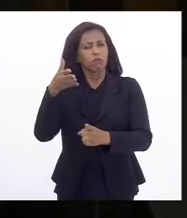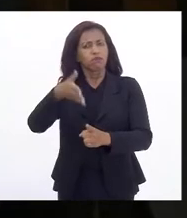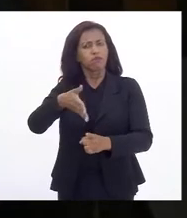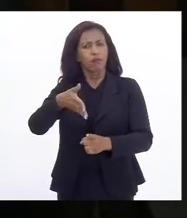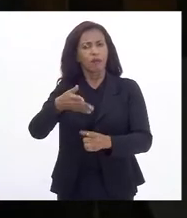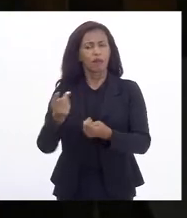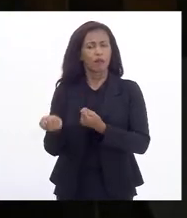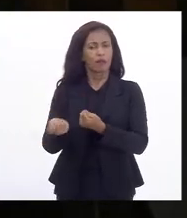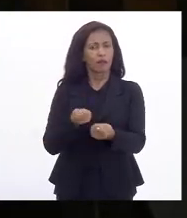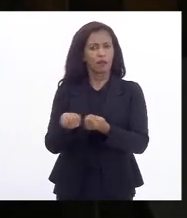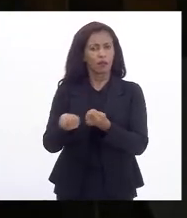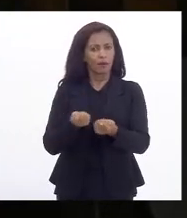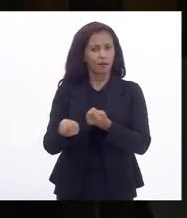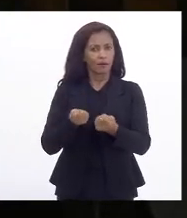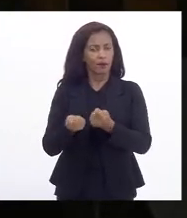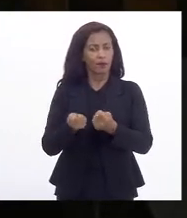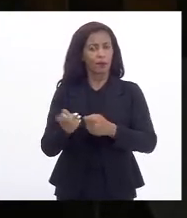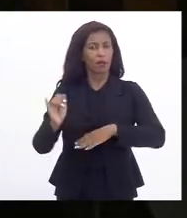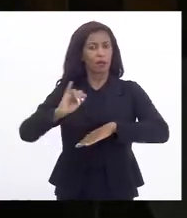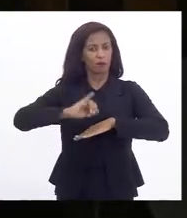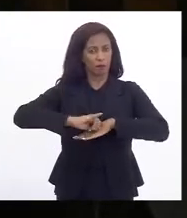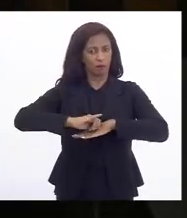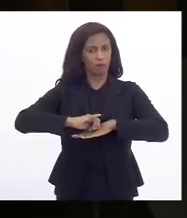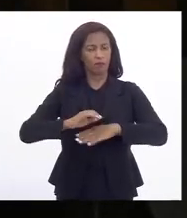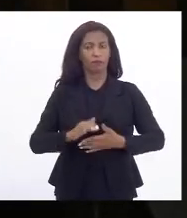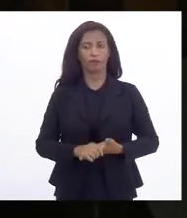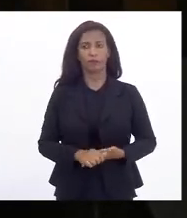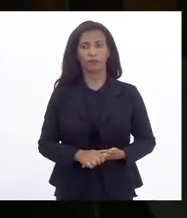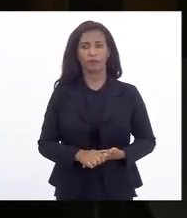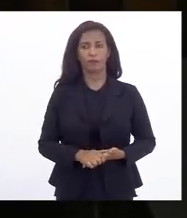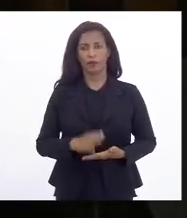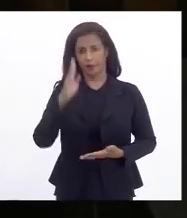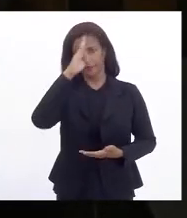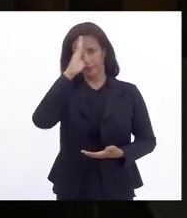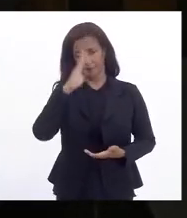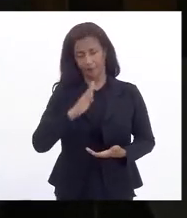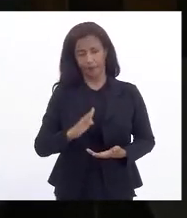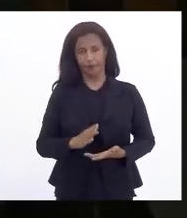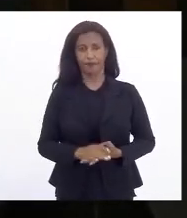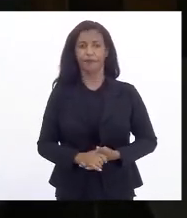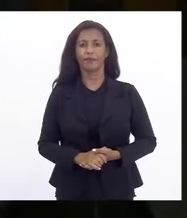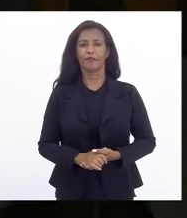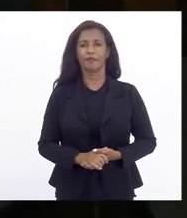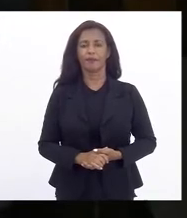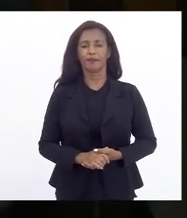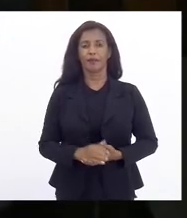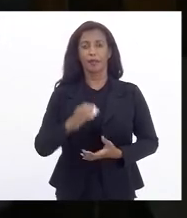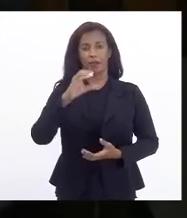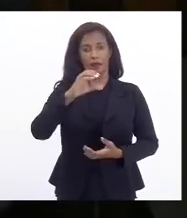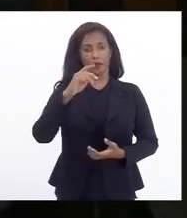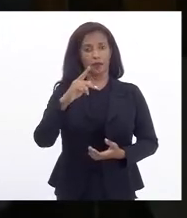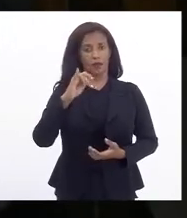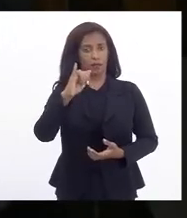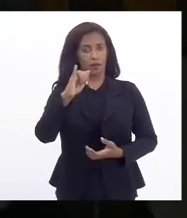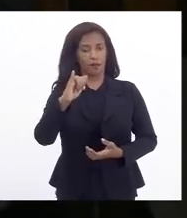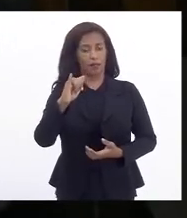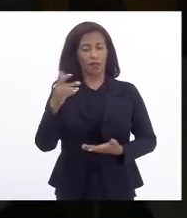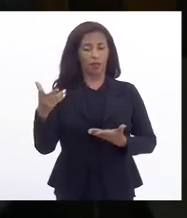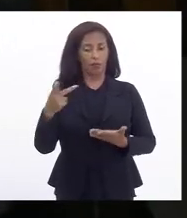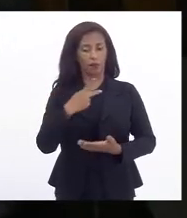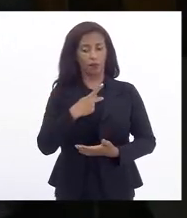da economia Fluminense e brasileira e a CPI foi